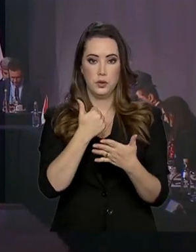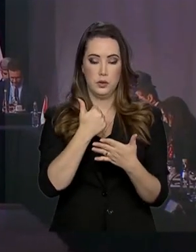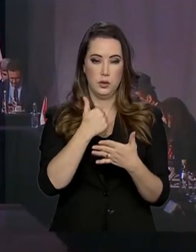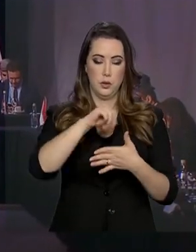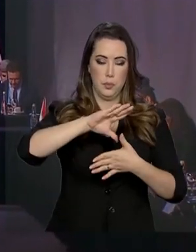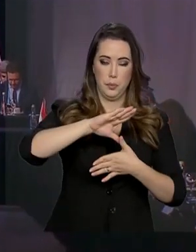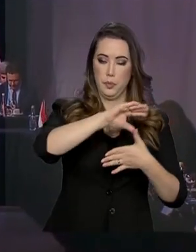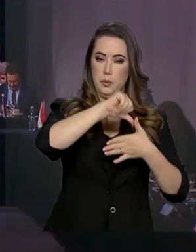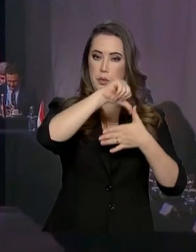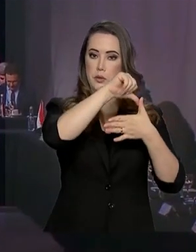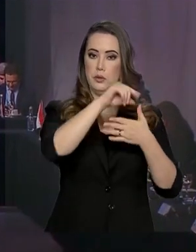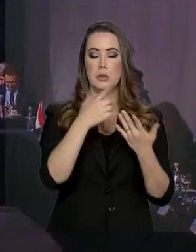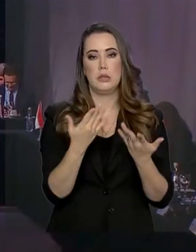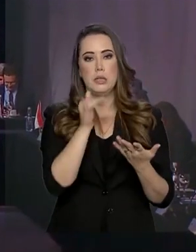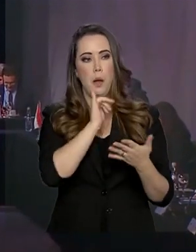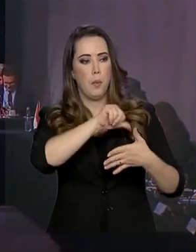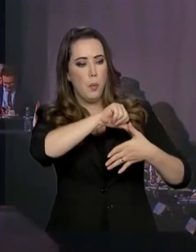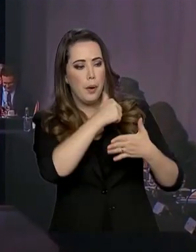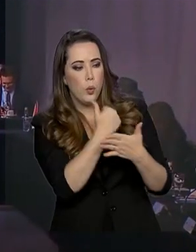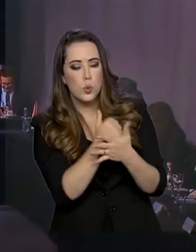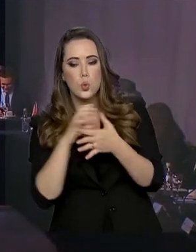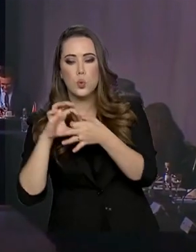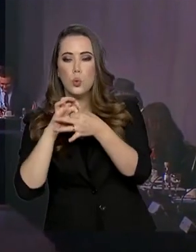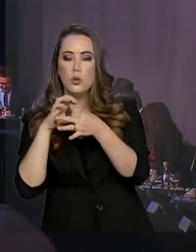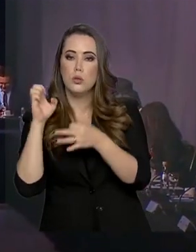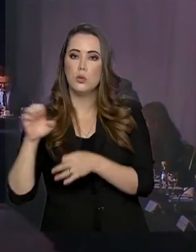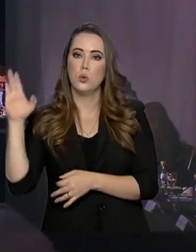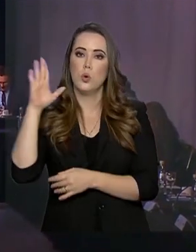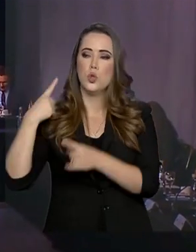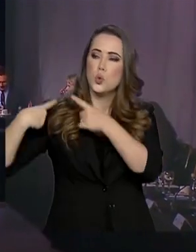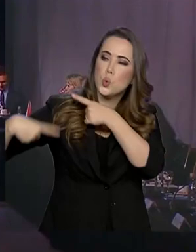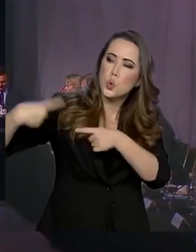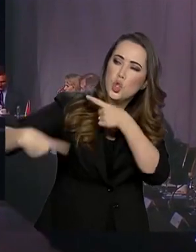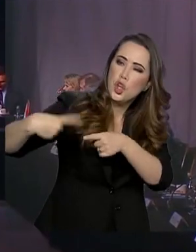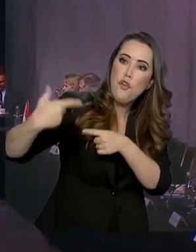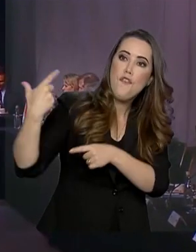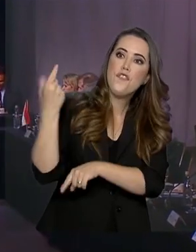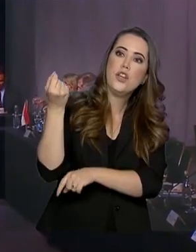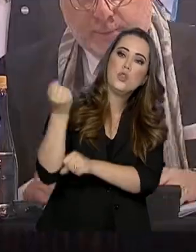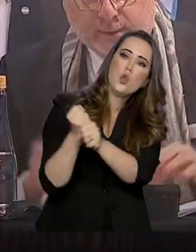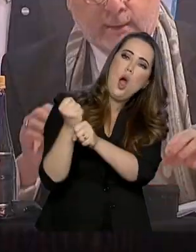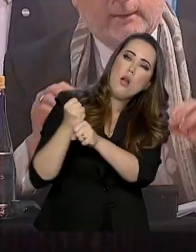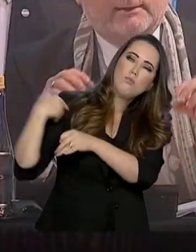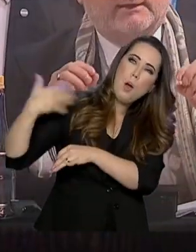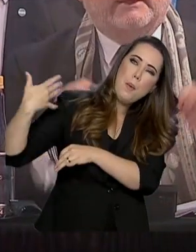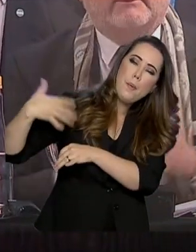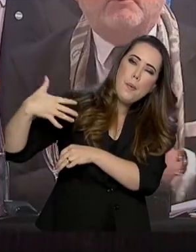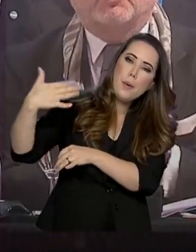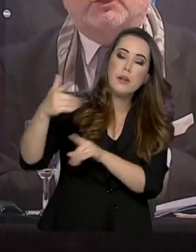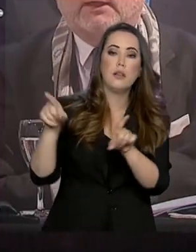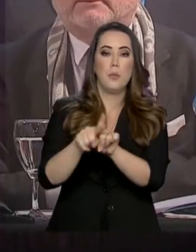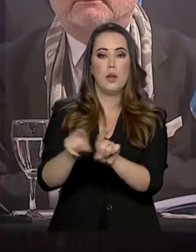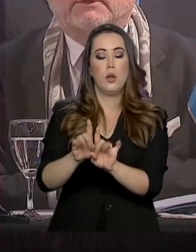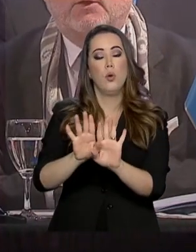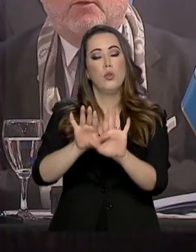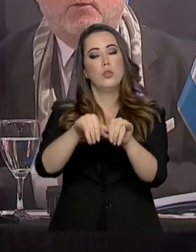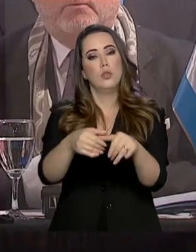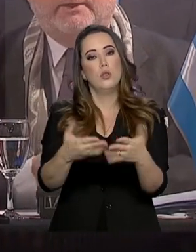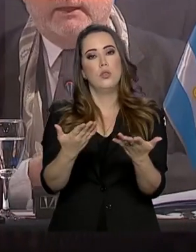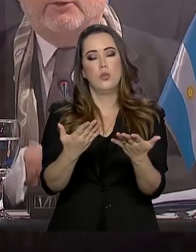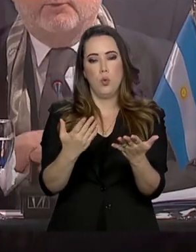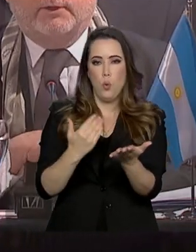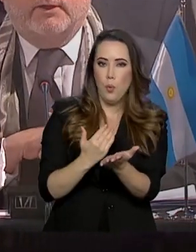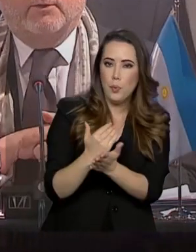o Acordo Mercosul-União Europeia, discutido durante 20 anos, e também a conclusão do Acordo de Livre Comércio entre o